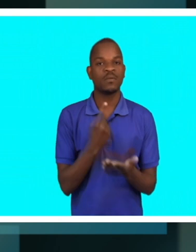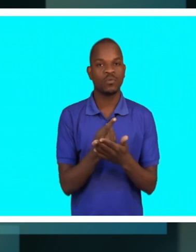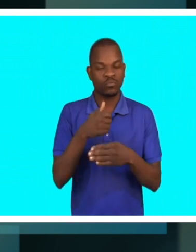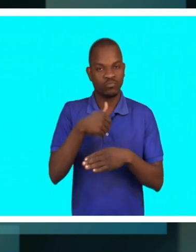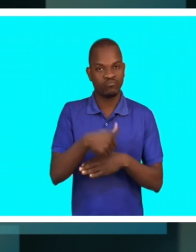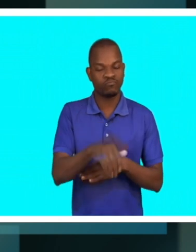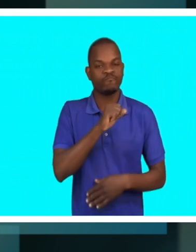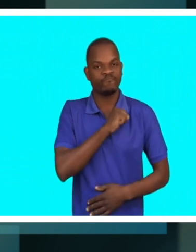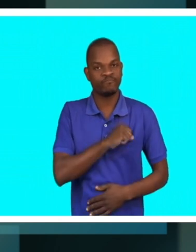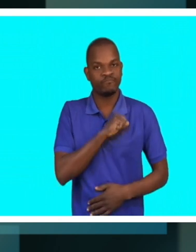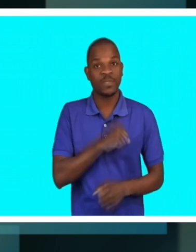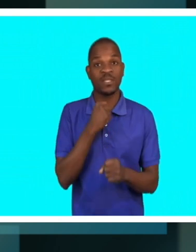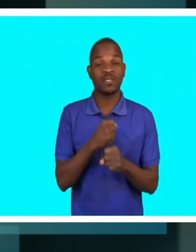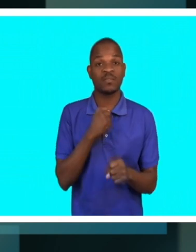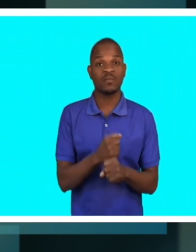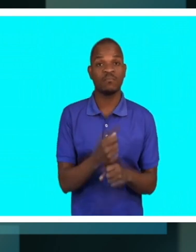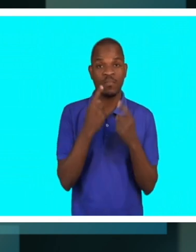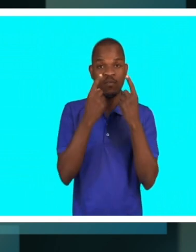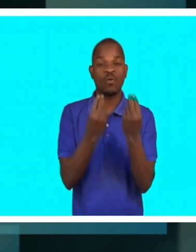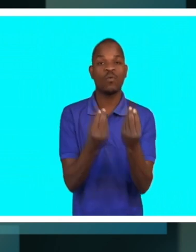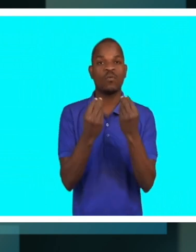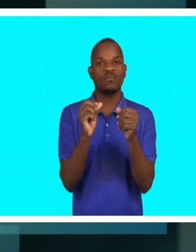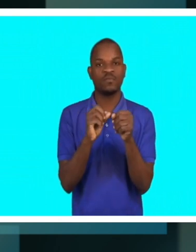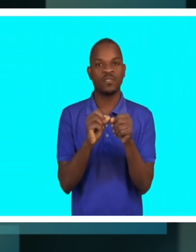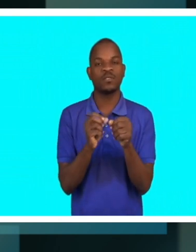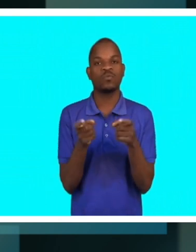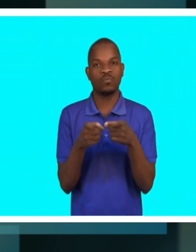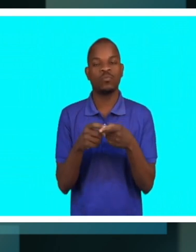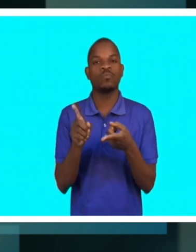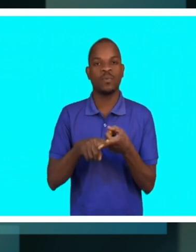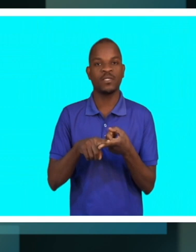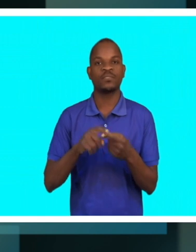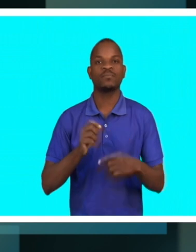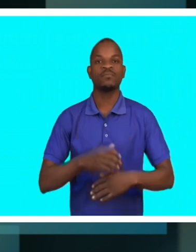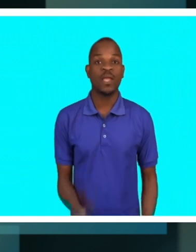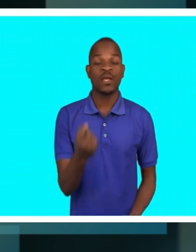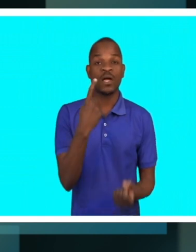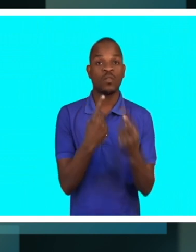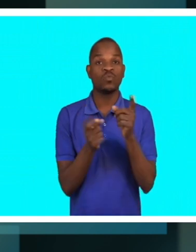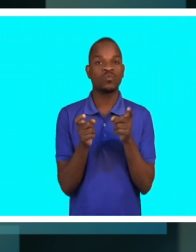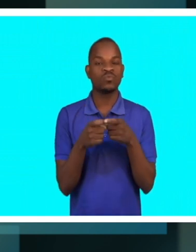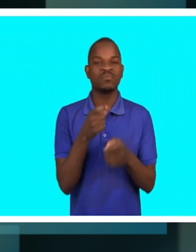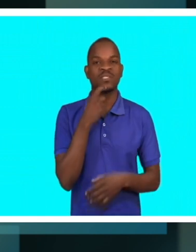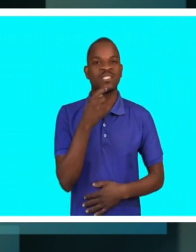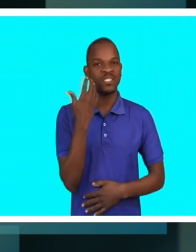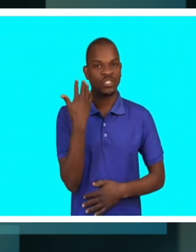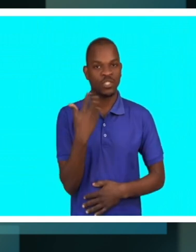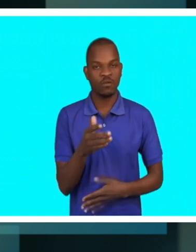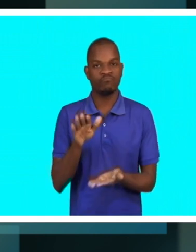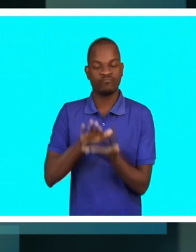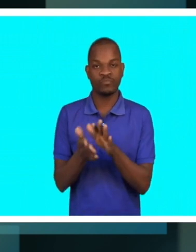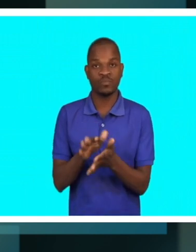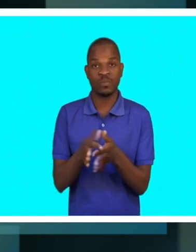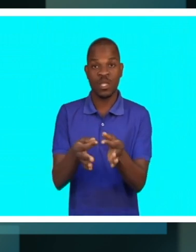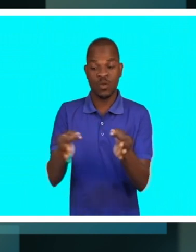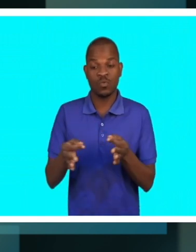Então vamos continuar a fazer um trabalho e ver até que ponto é que nós podemos ter mais clubes licenciados. Alguns clubes dizem estar já no